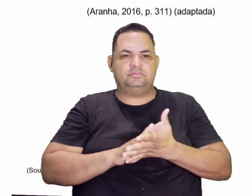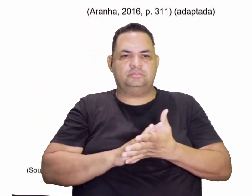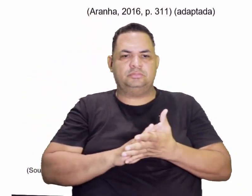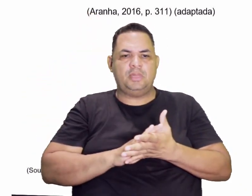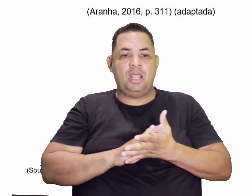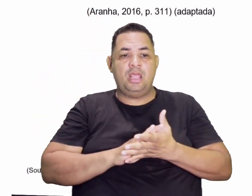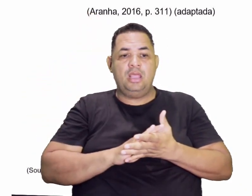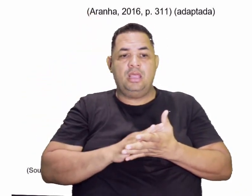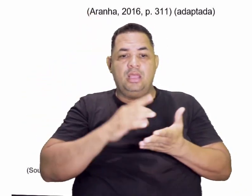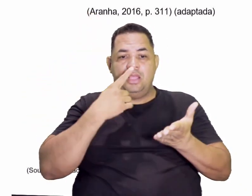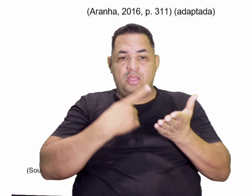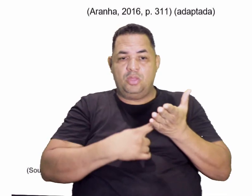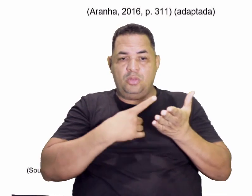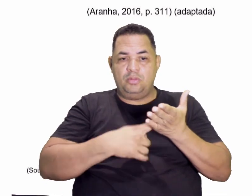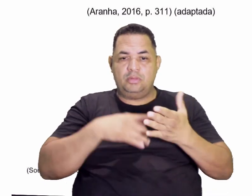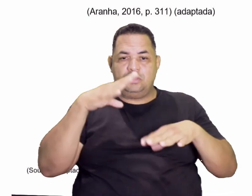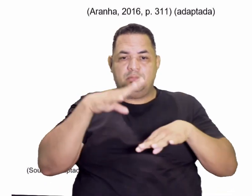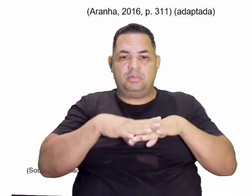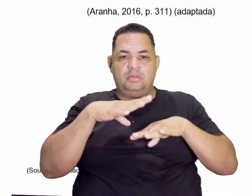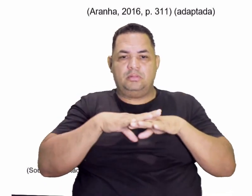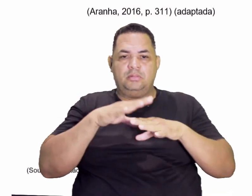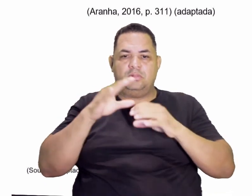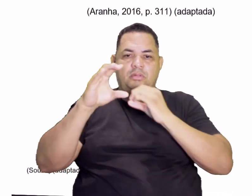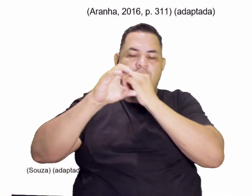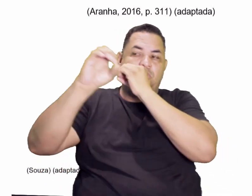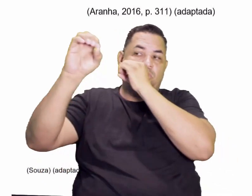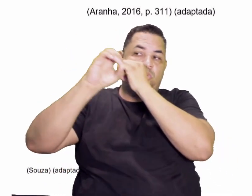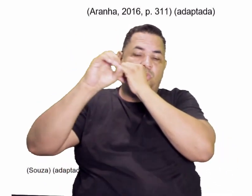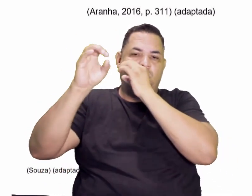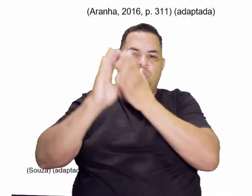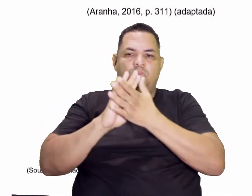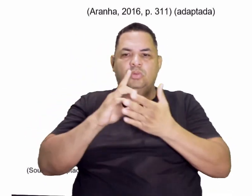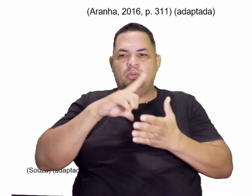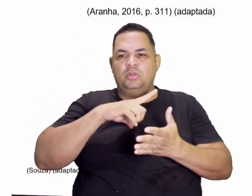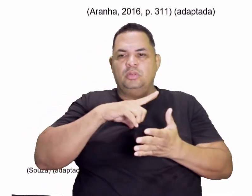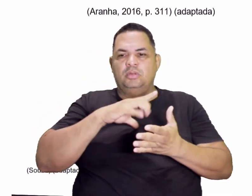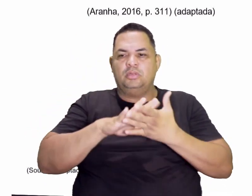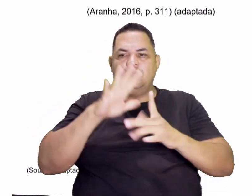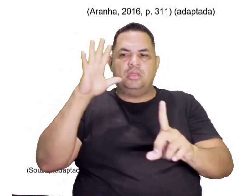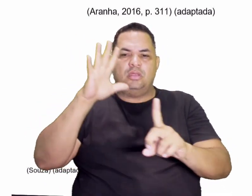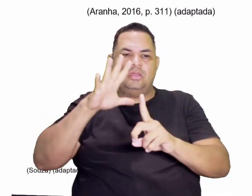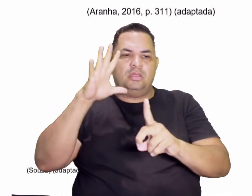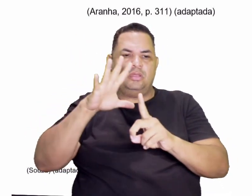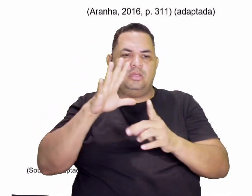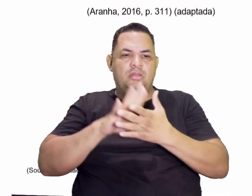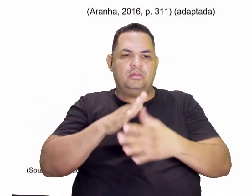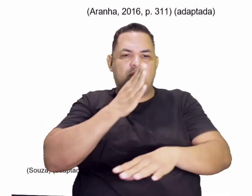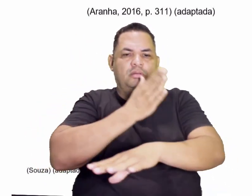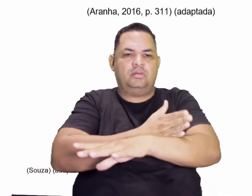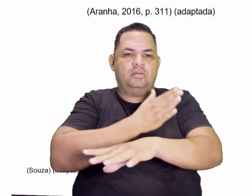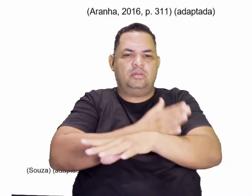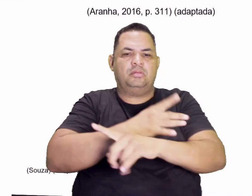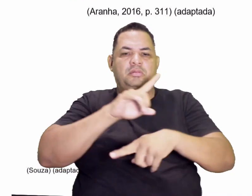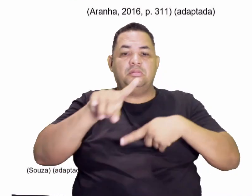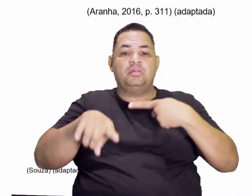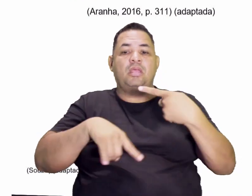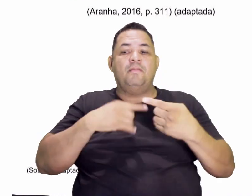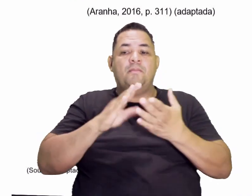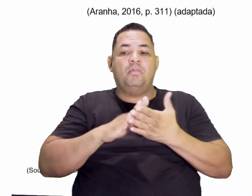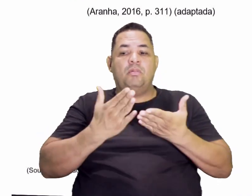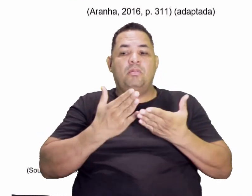exerceu influência durante toda a Idade Média, tá aqui, ó, até ser contestado por Copérnico e